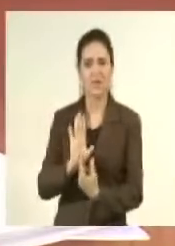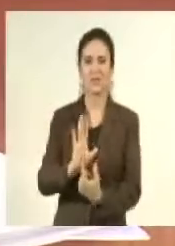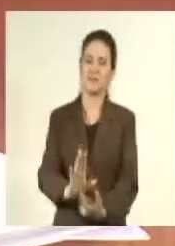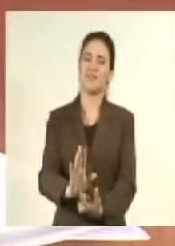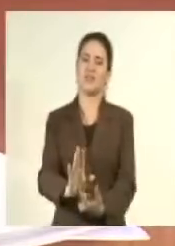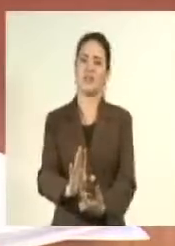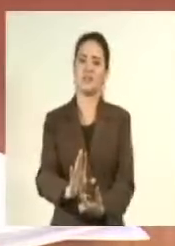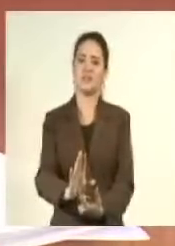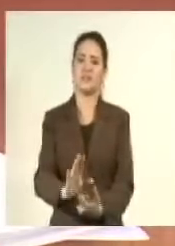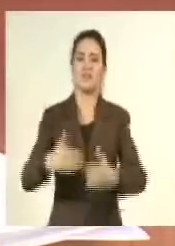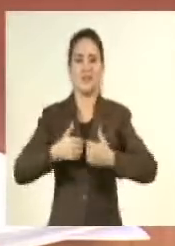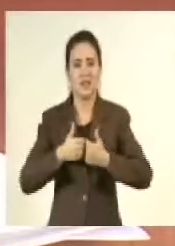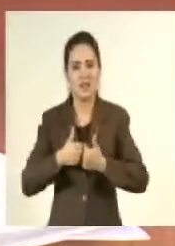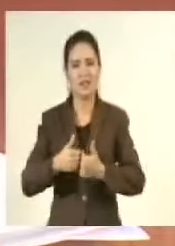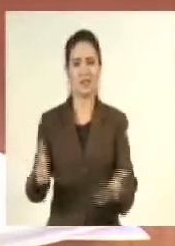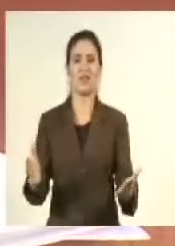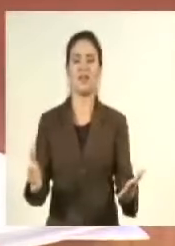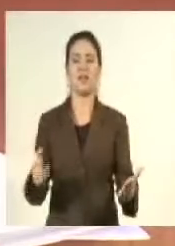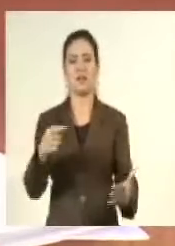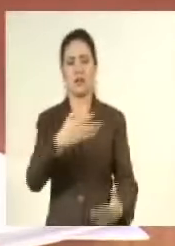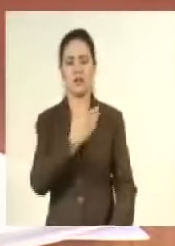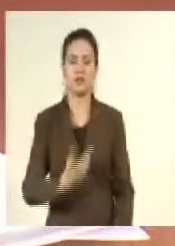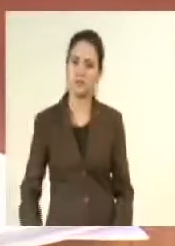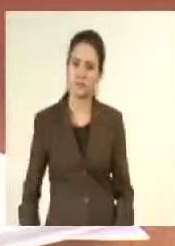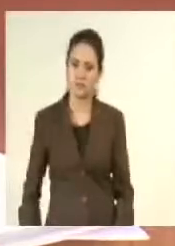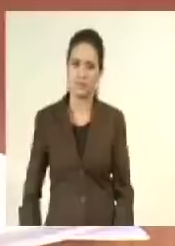de escancarar esse governo.